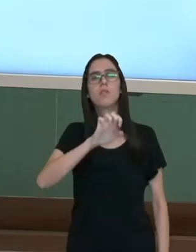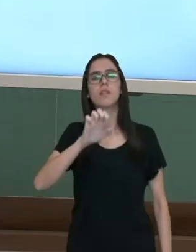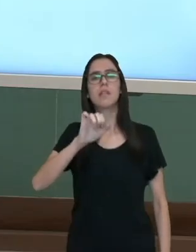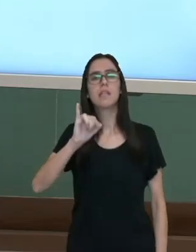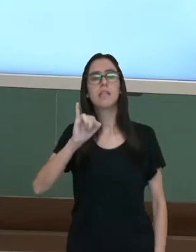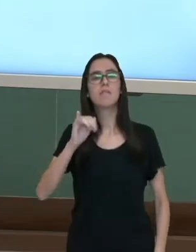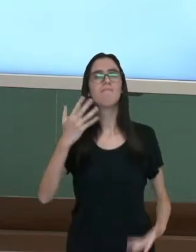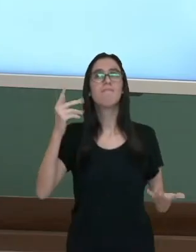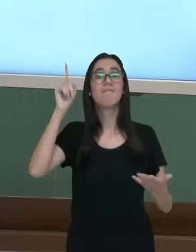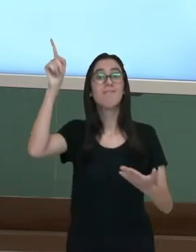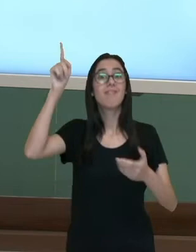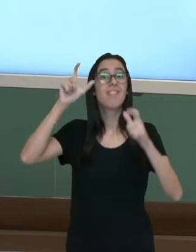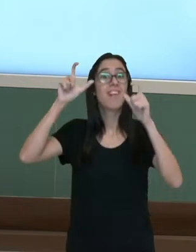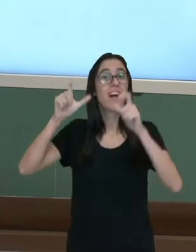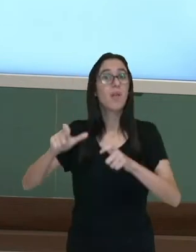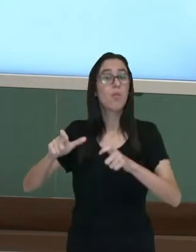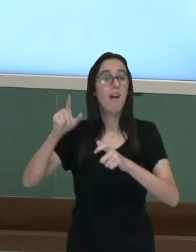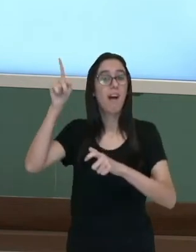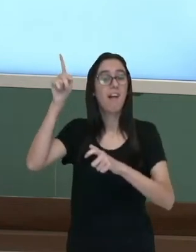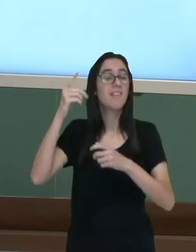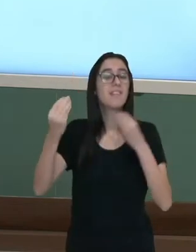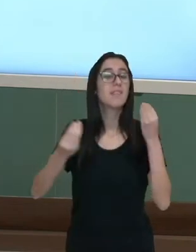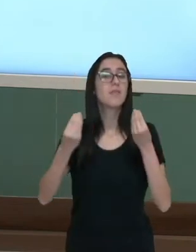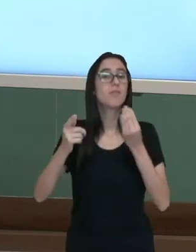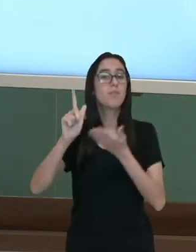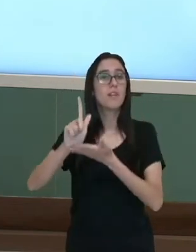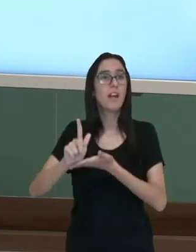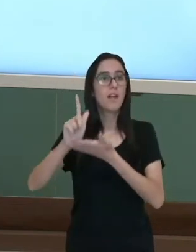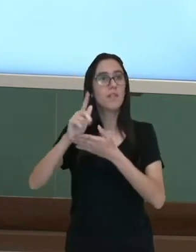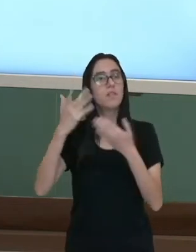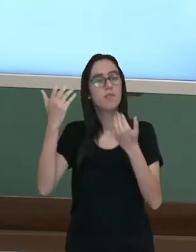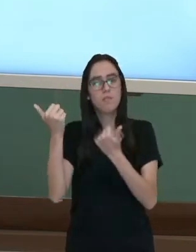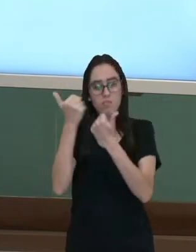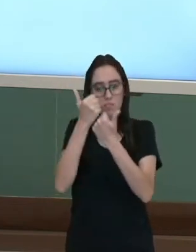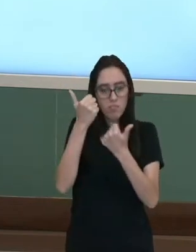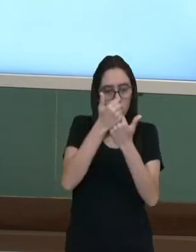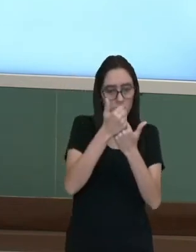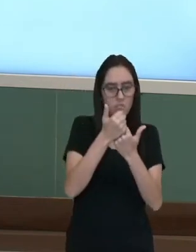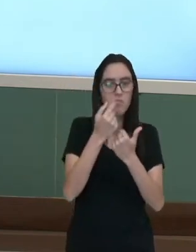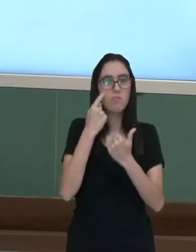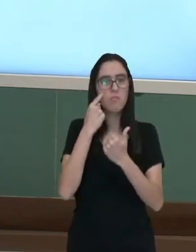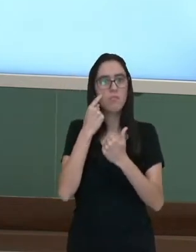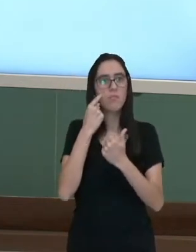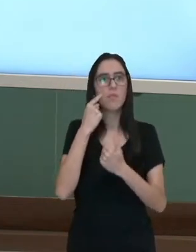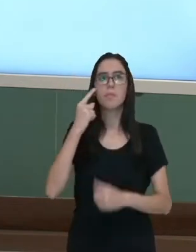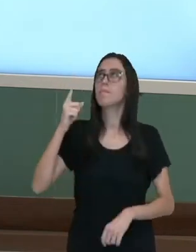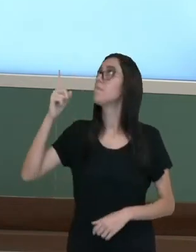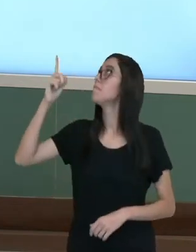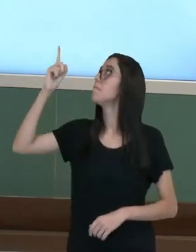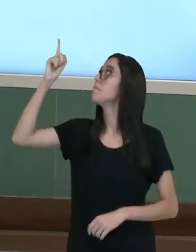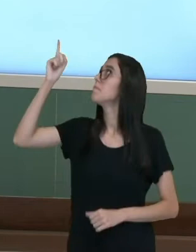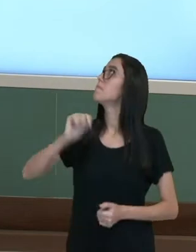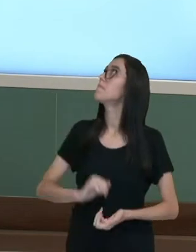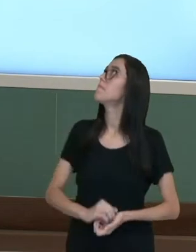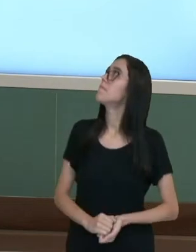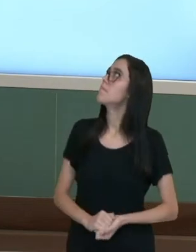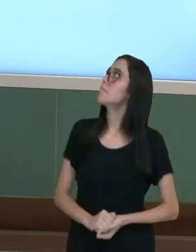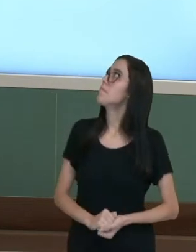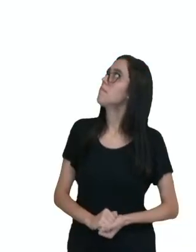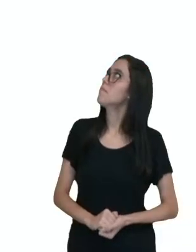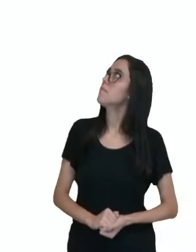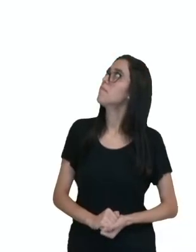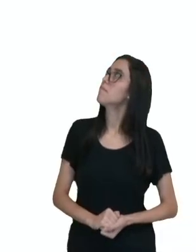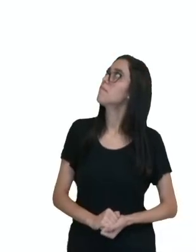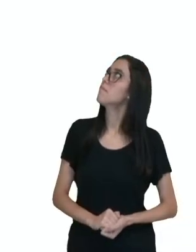gravitacional lá na estação espacial. Então, eu vou substituir na expressão G igual Gzão vezes a massa da Terra